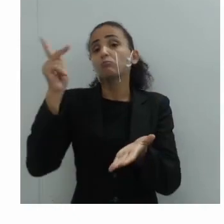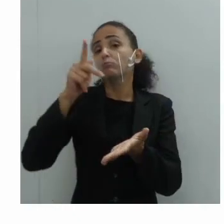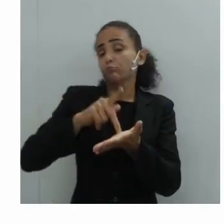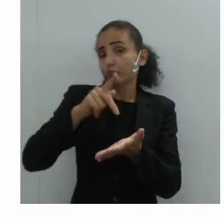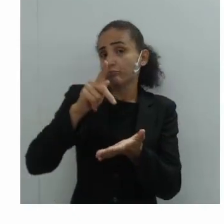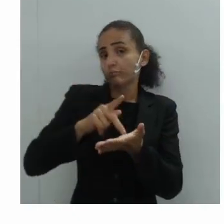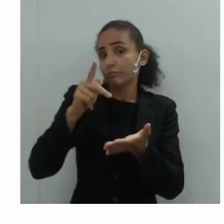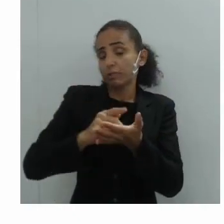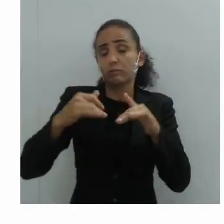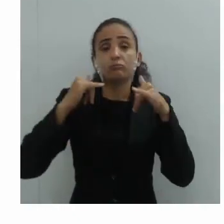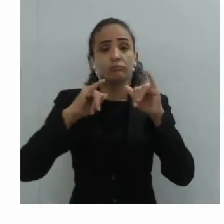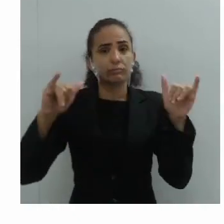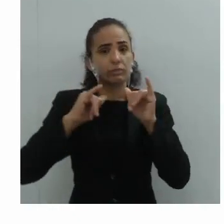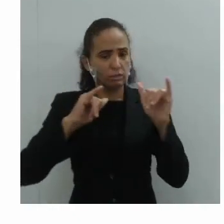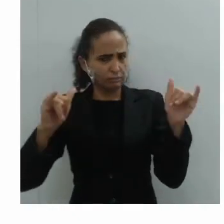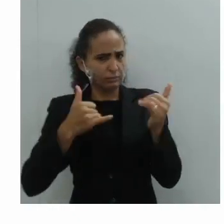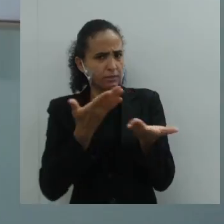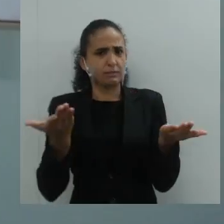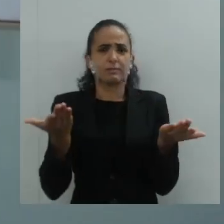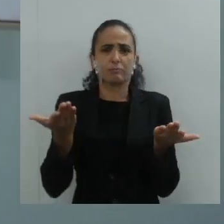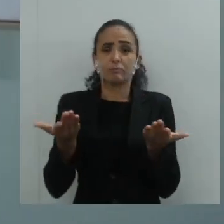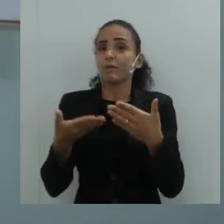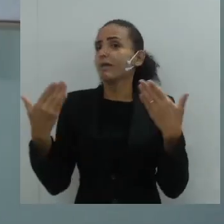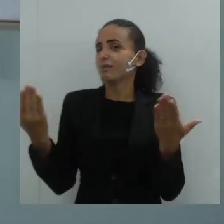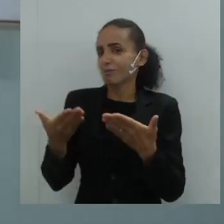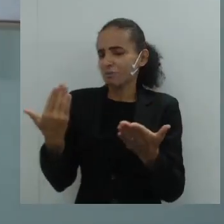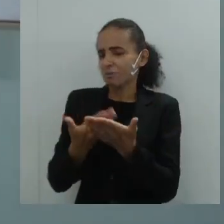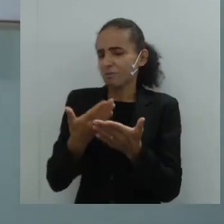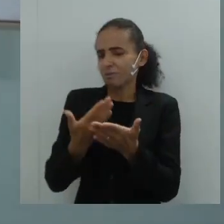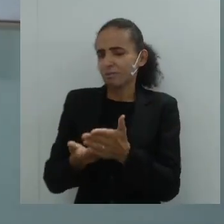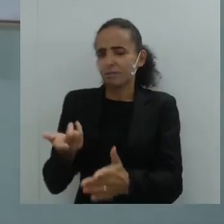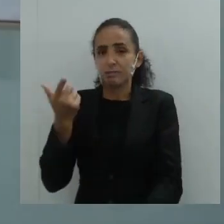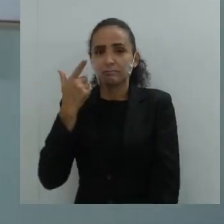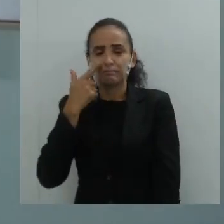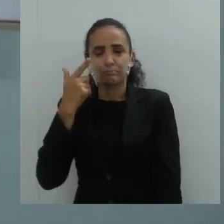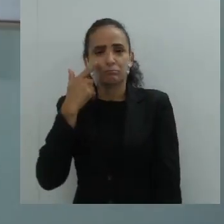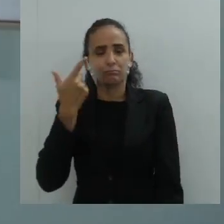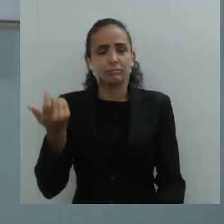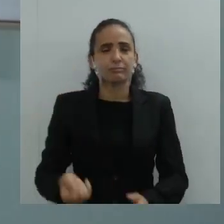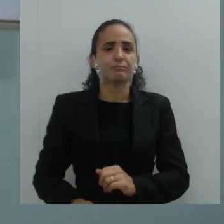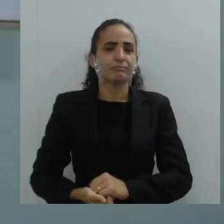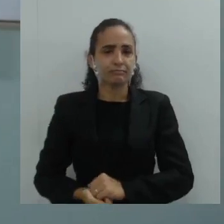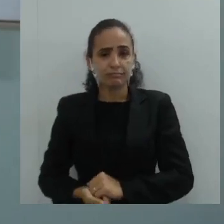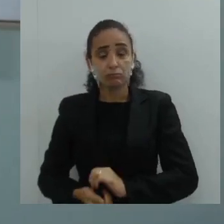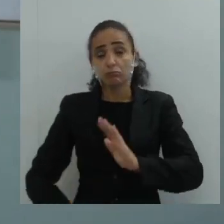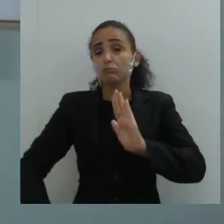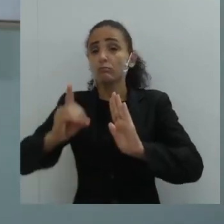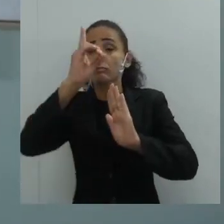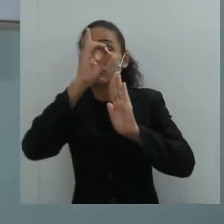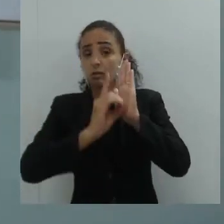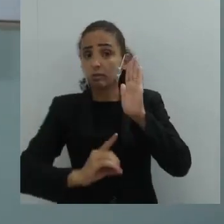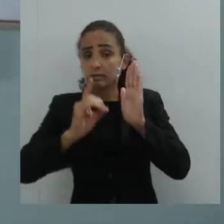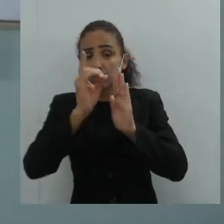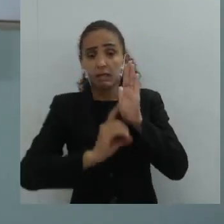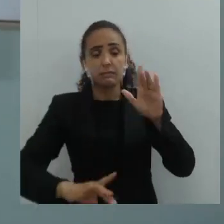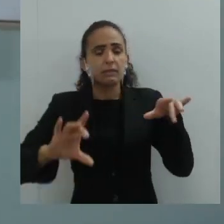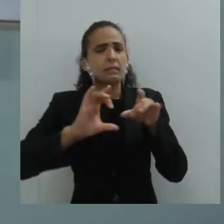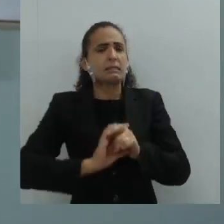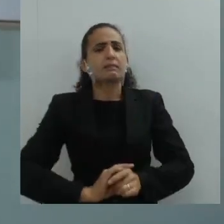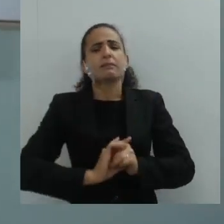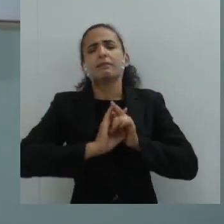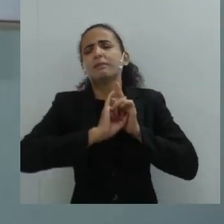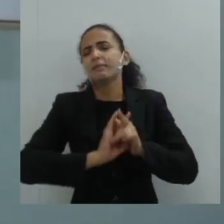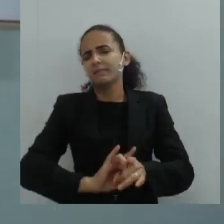de informações. Aqui, agora, observem só, quando eu falo que o direito de exteriorizar,